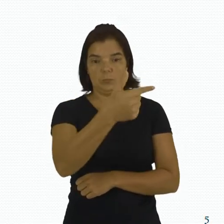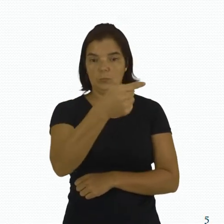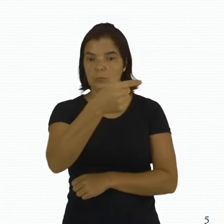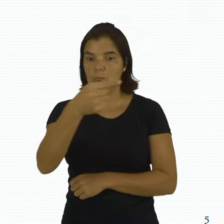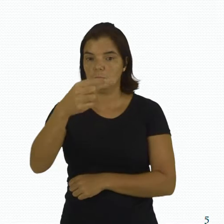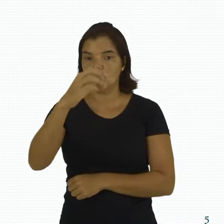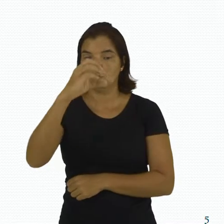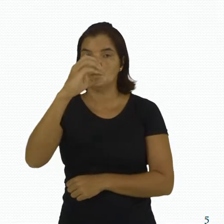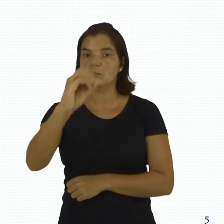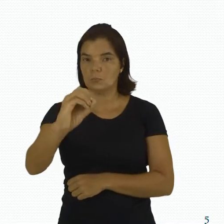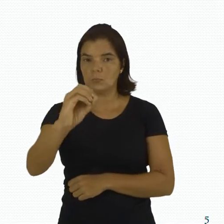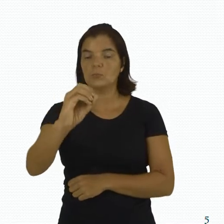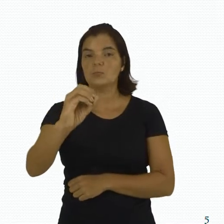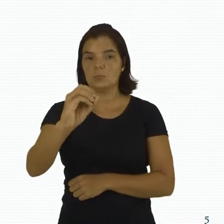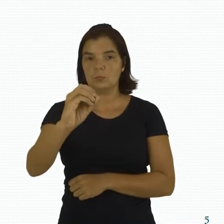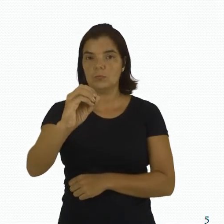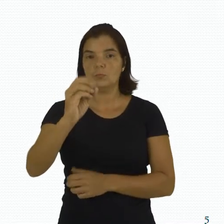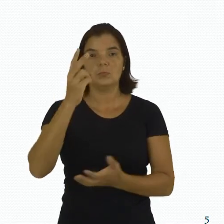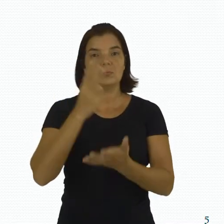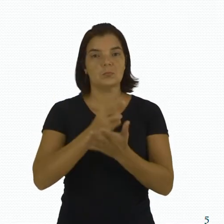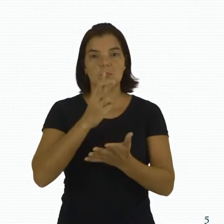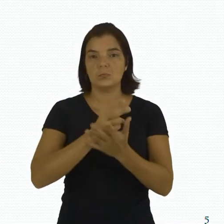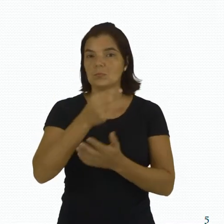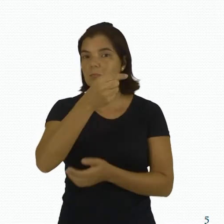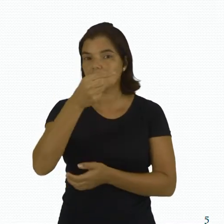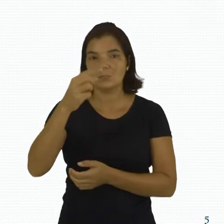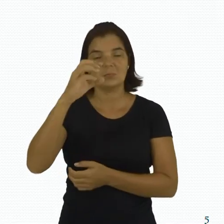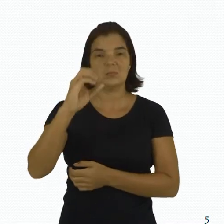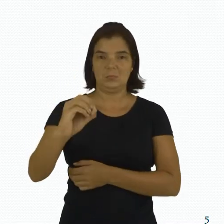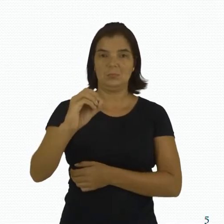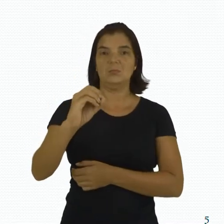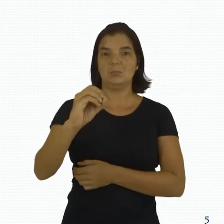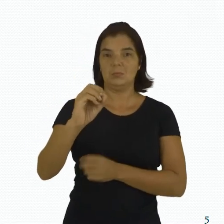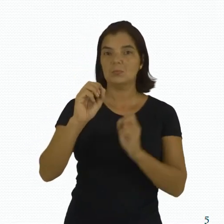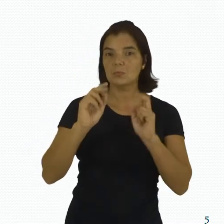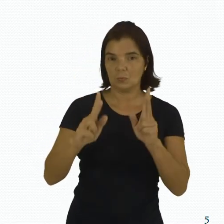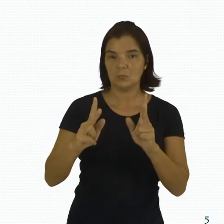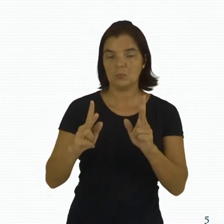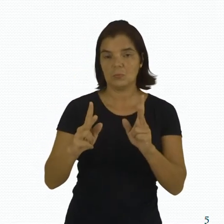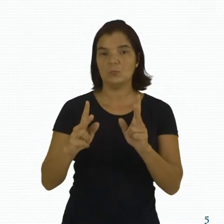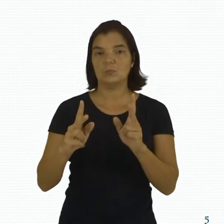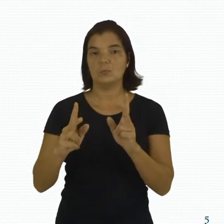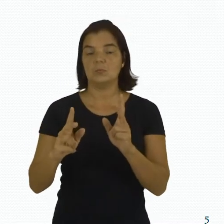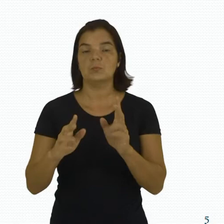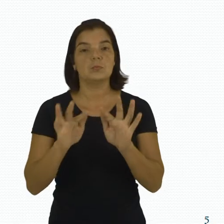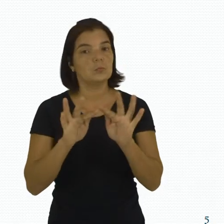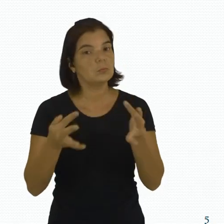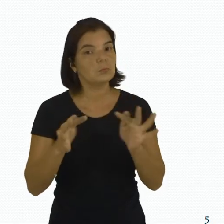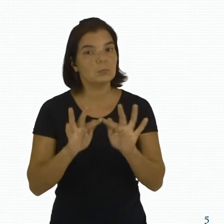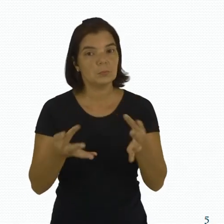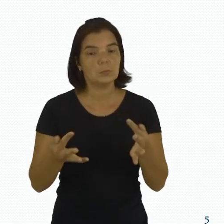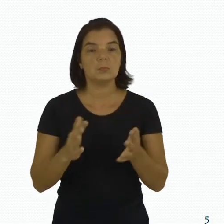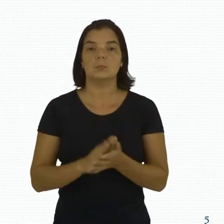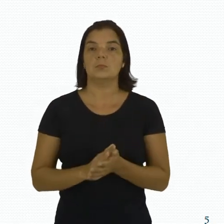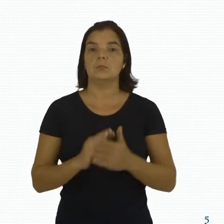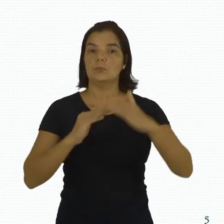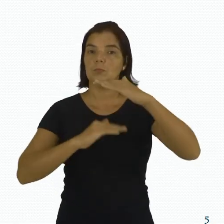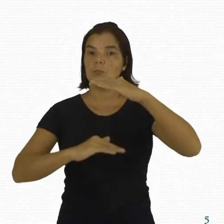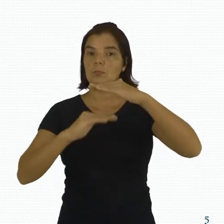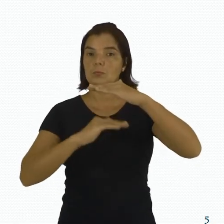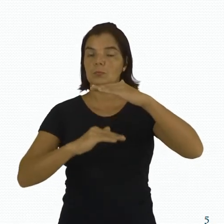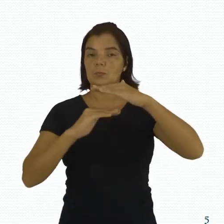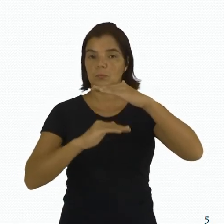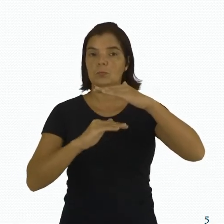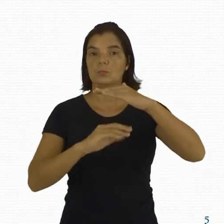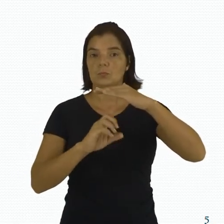a parte inteira. Sempre é menos a parte inteira, ok, gente? Na dízima periódica simples. Então, ó, embaixo,